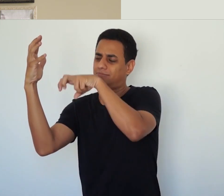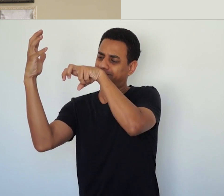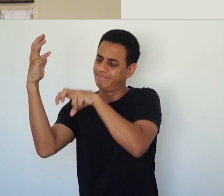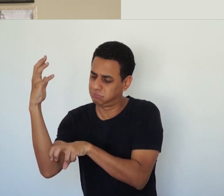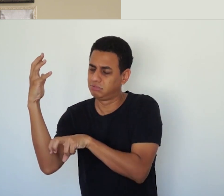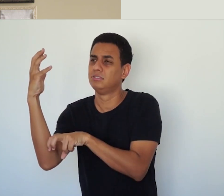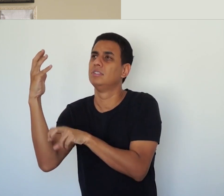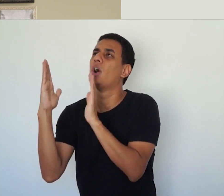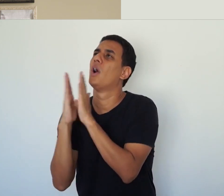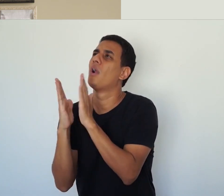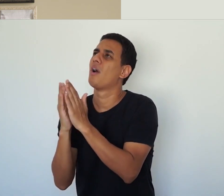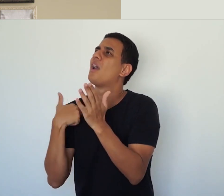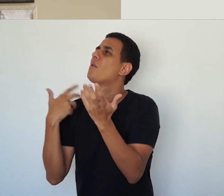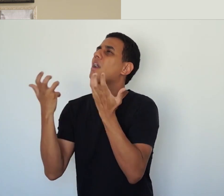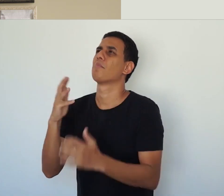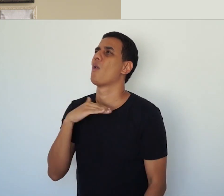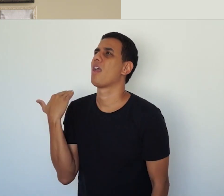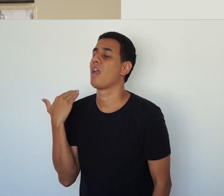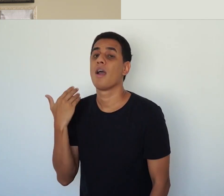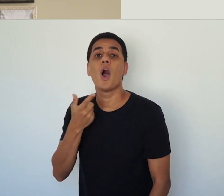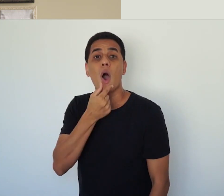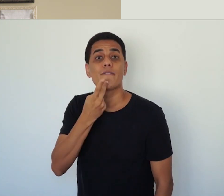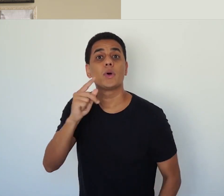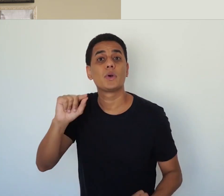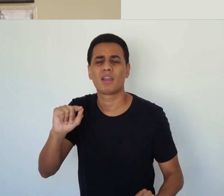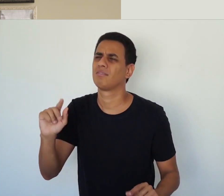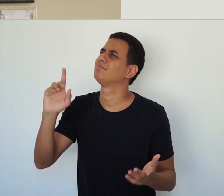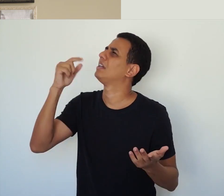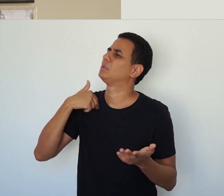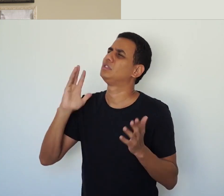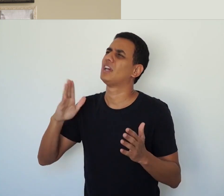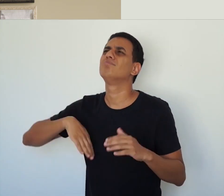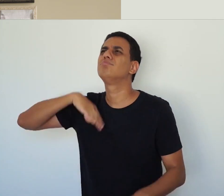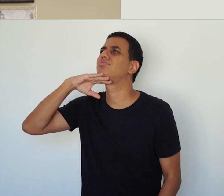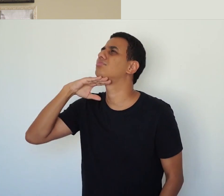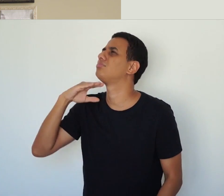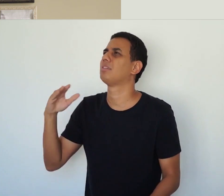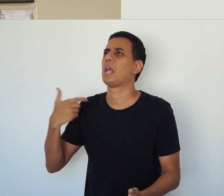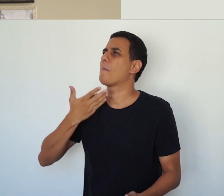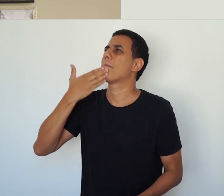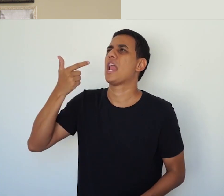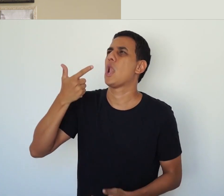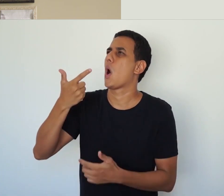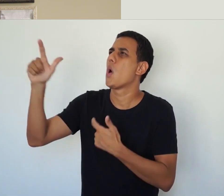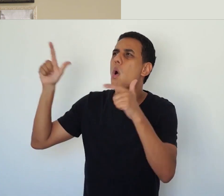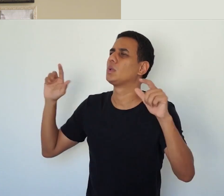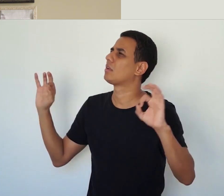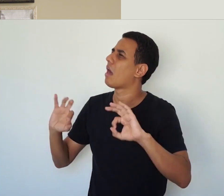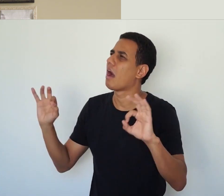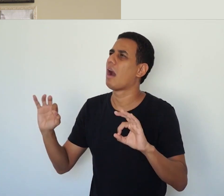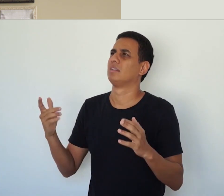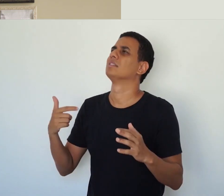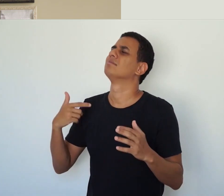debaixo dele e orou pedindo a morte. Ele disse: já tive o bastante, Senhor, tira a minha vida, não sou melhor do que os